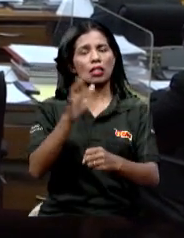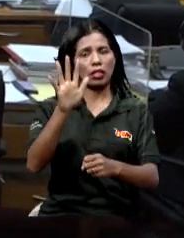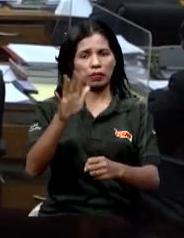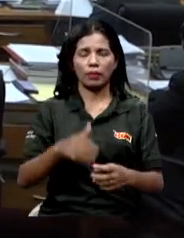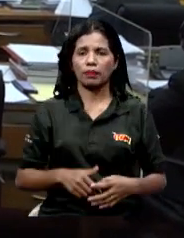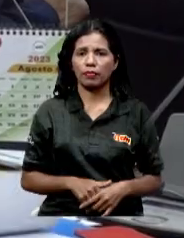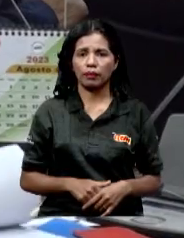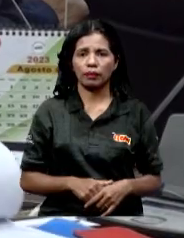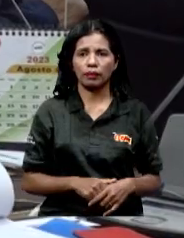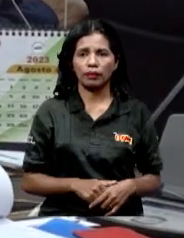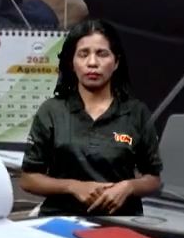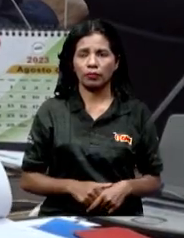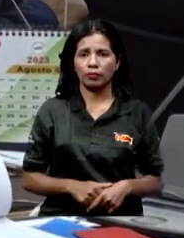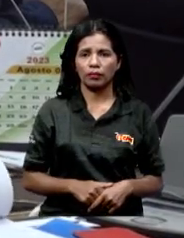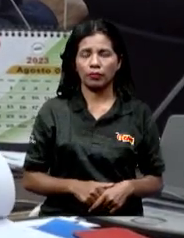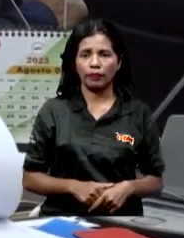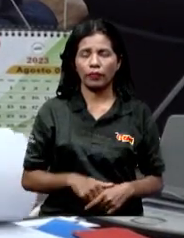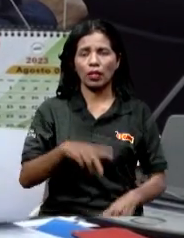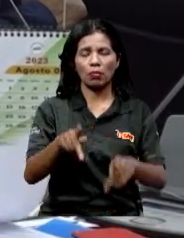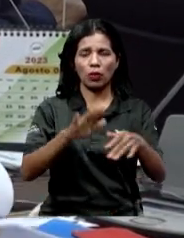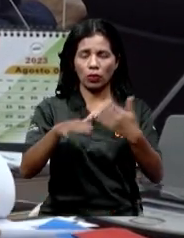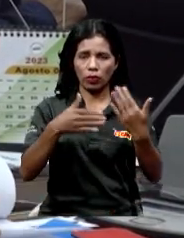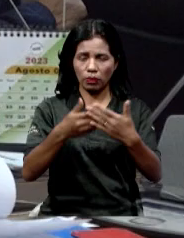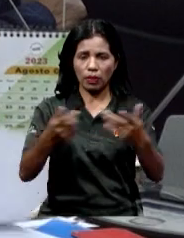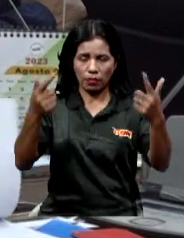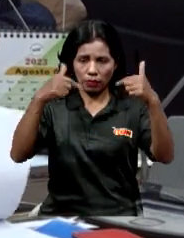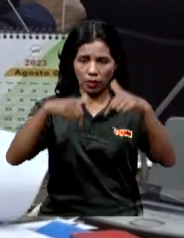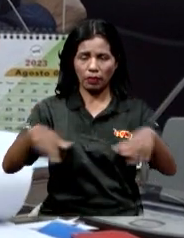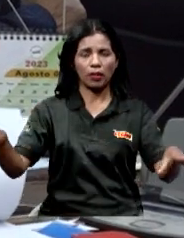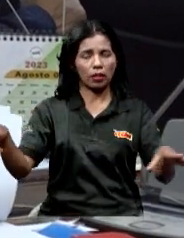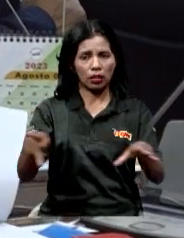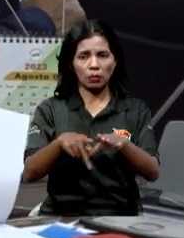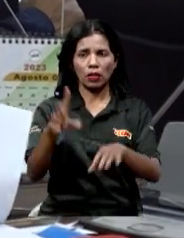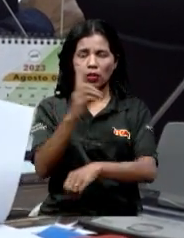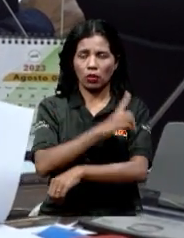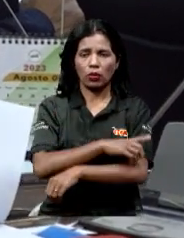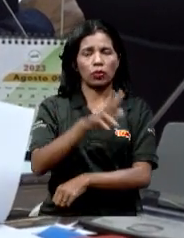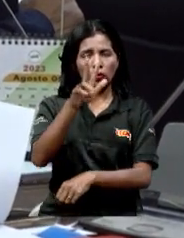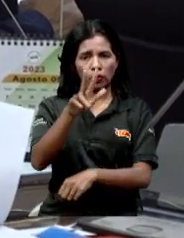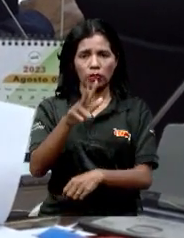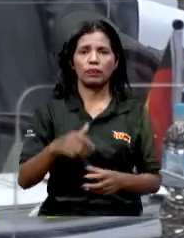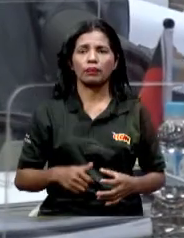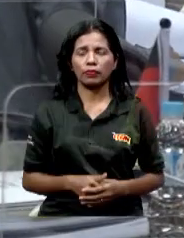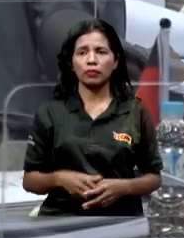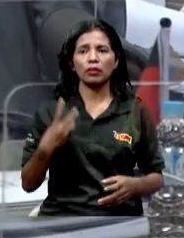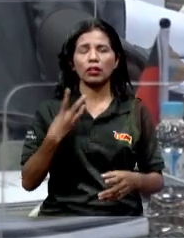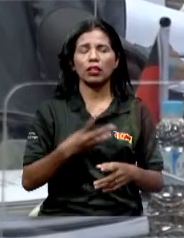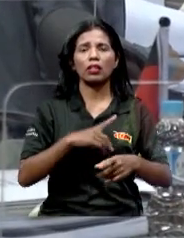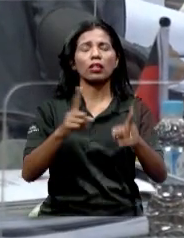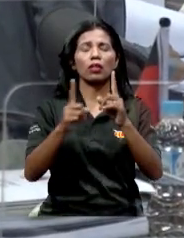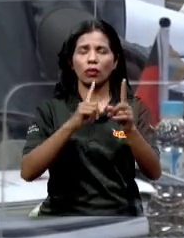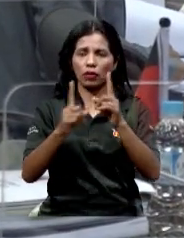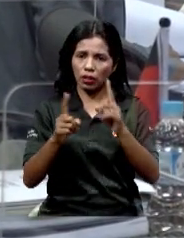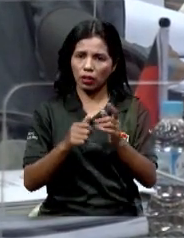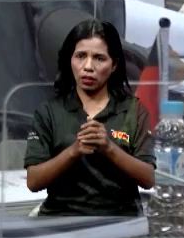Ba, é muito tudo não bem mais participa de Lorentolo na Laranqueta Gené e de Simo. E te critica malo,